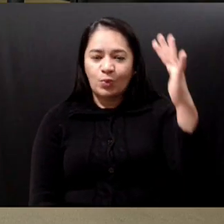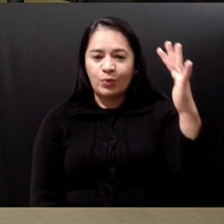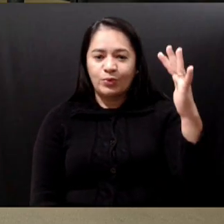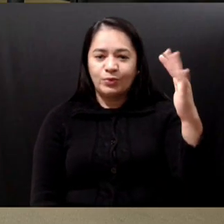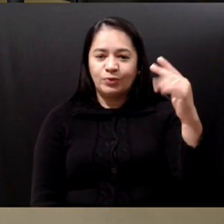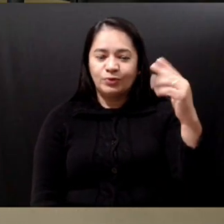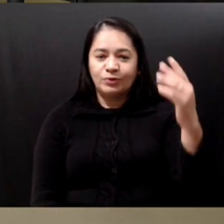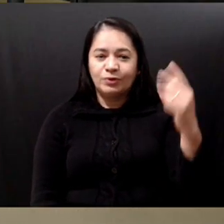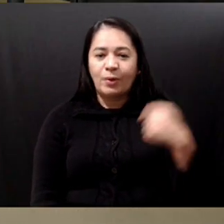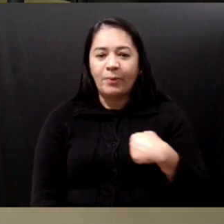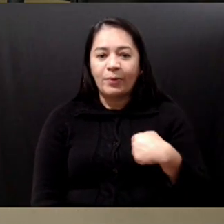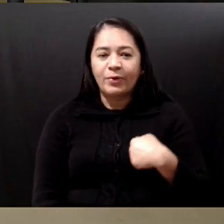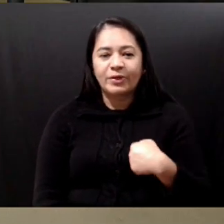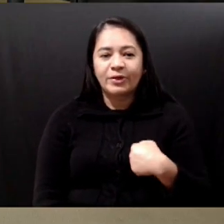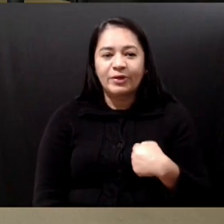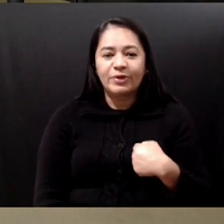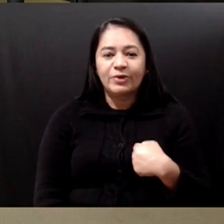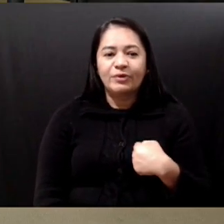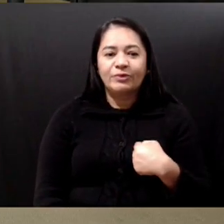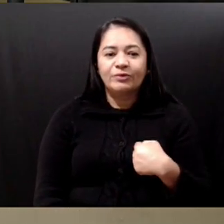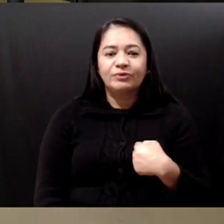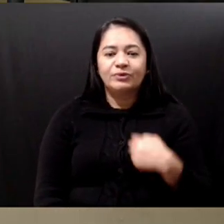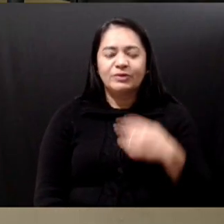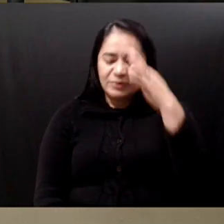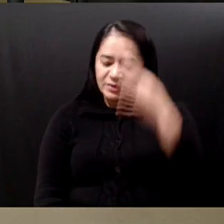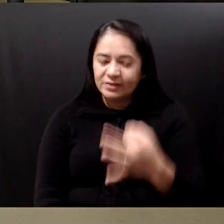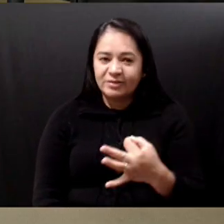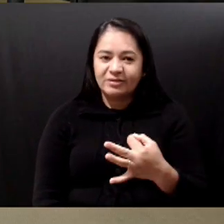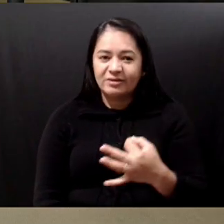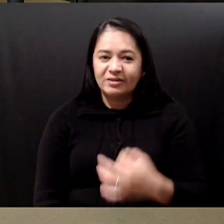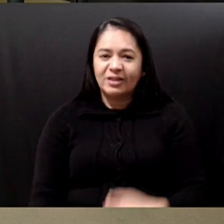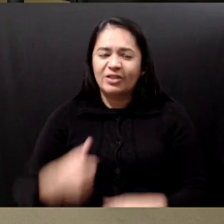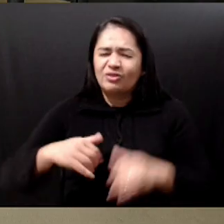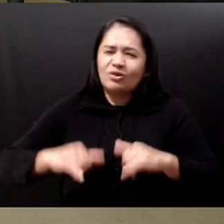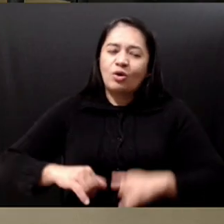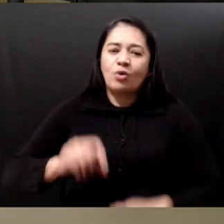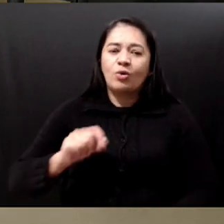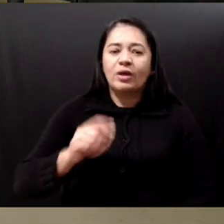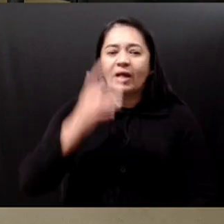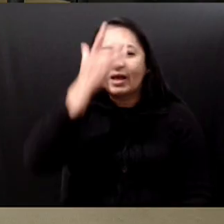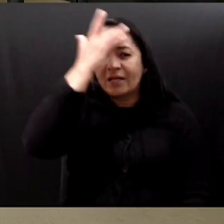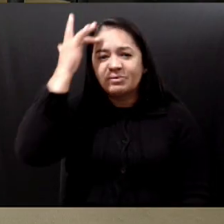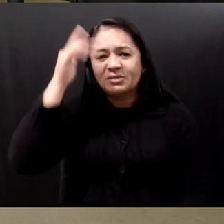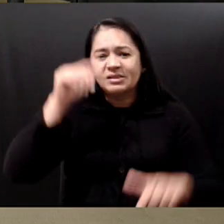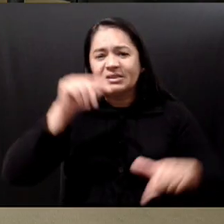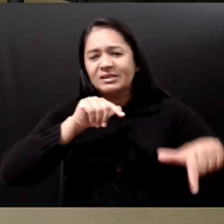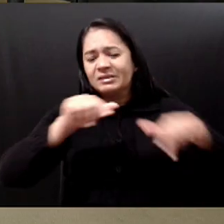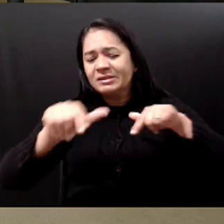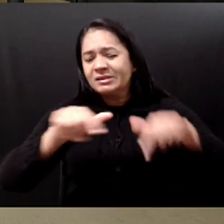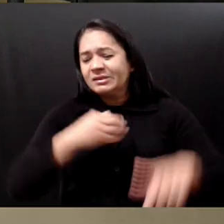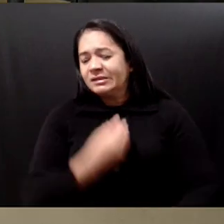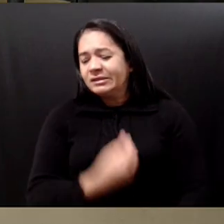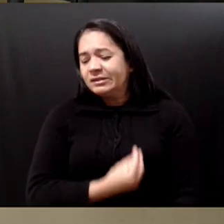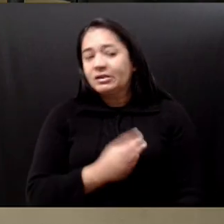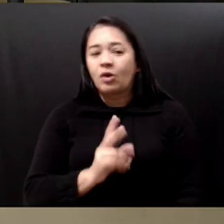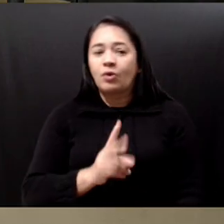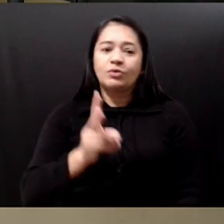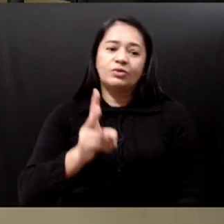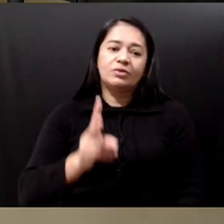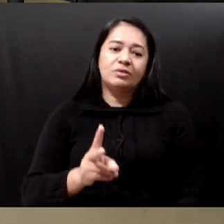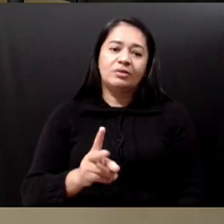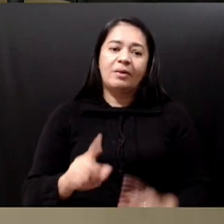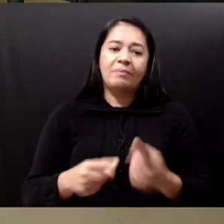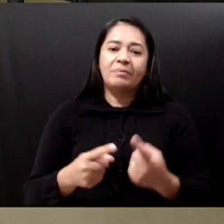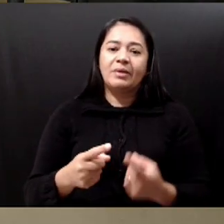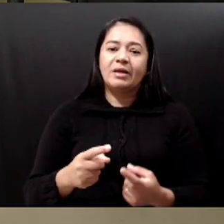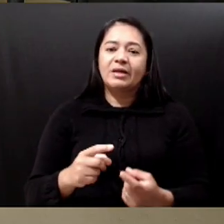os brasileiros, e isso me dói um pouco, as pessoas trabalham para sobreviver exato. e elas não realizam sonhos, Uhum. né.